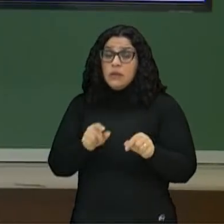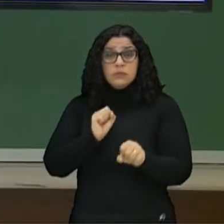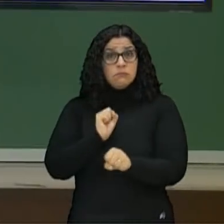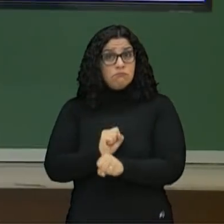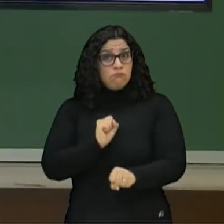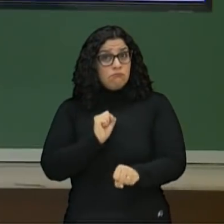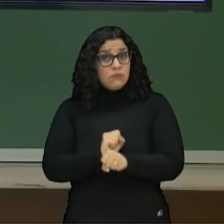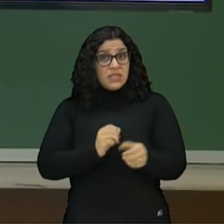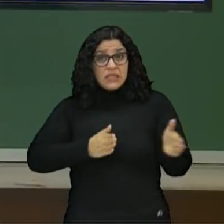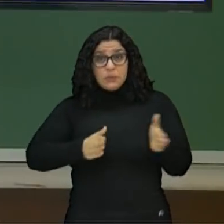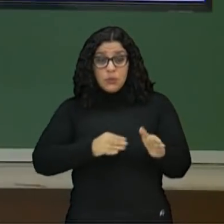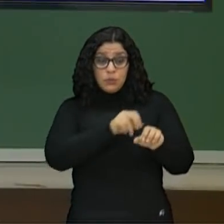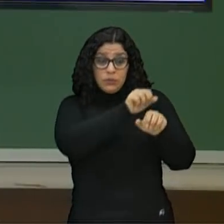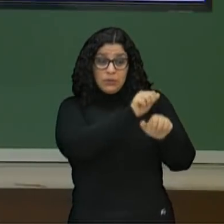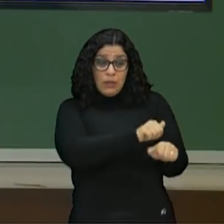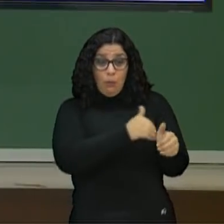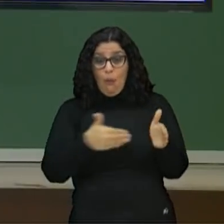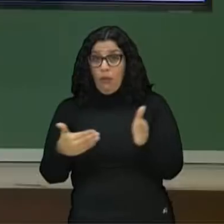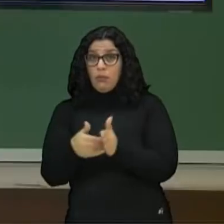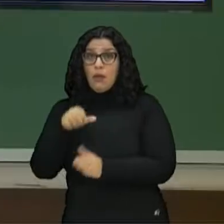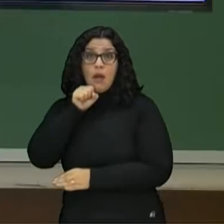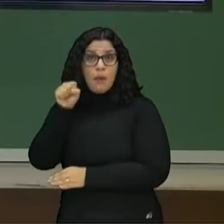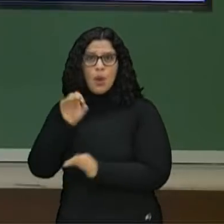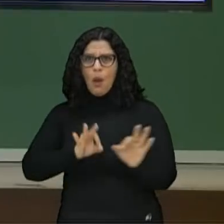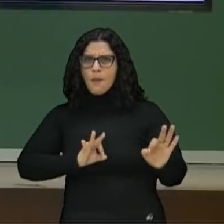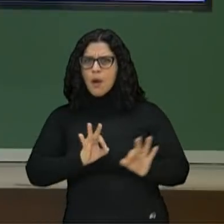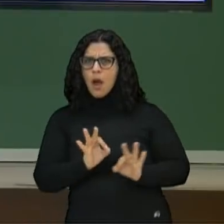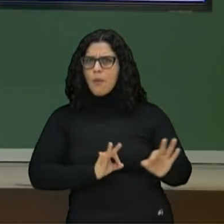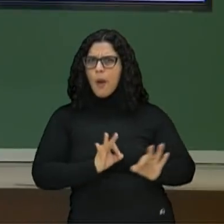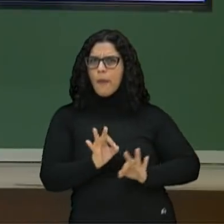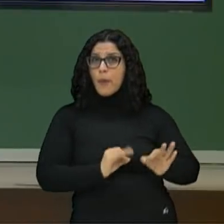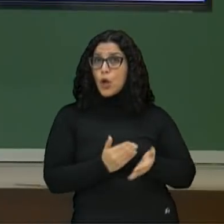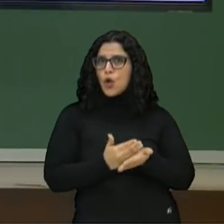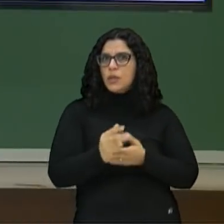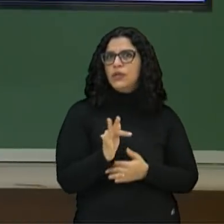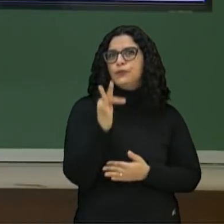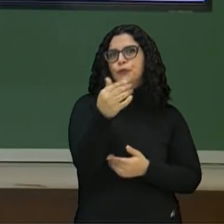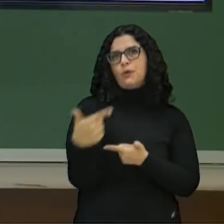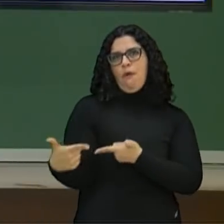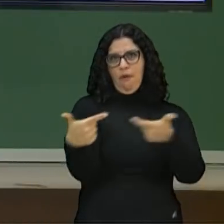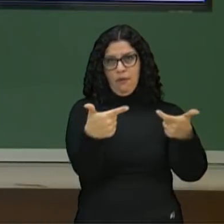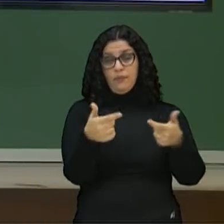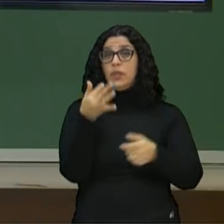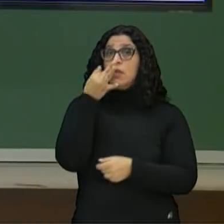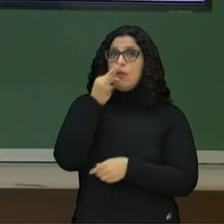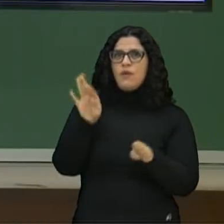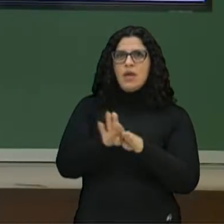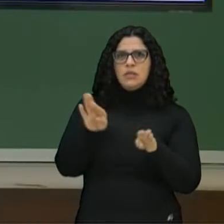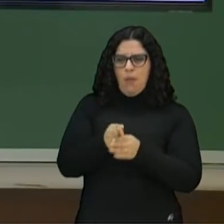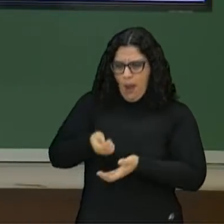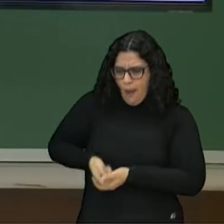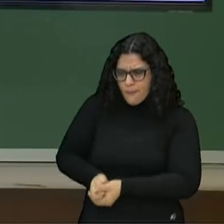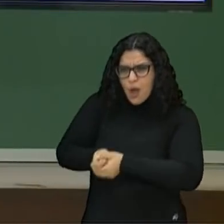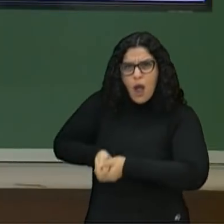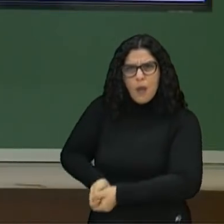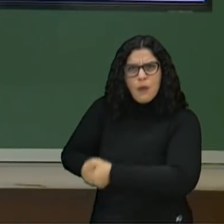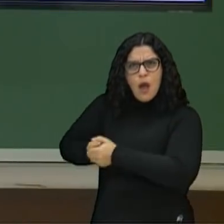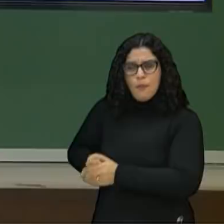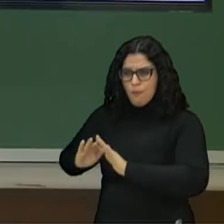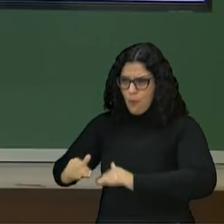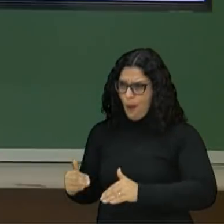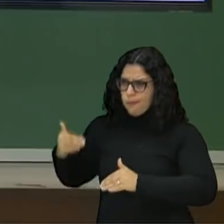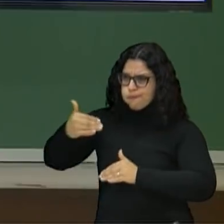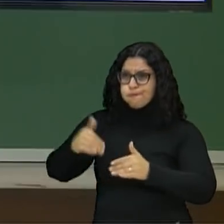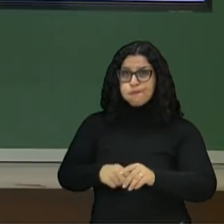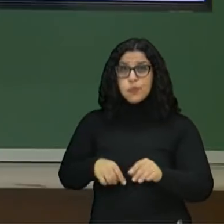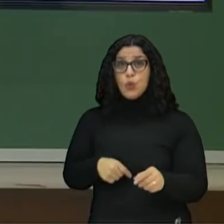esse período entre setembro e abril foi muito de preparação para batalhas que viriam. E a França, então, entrincheirado, os soldados,